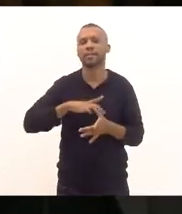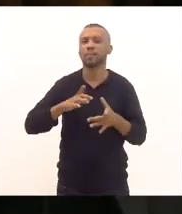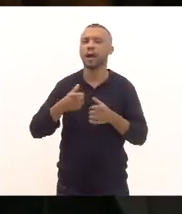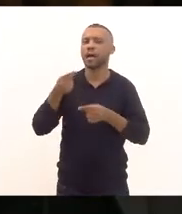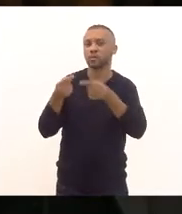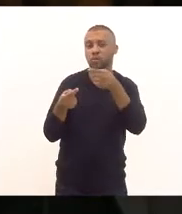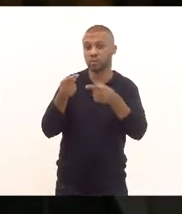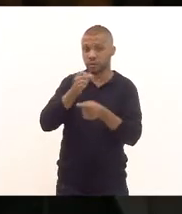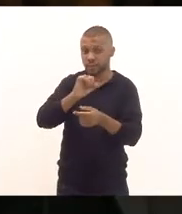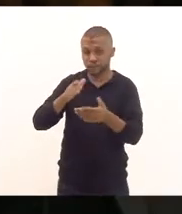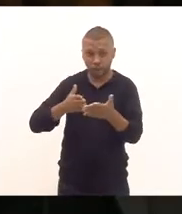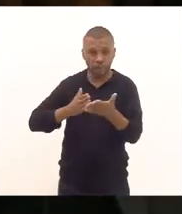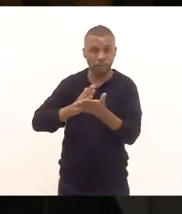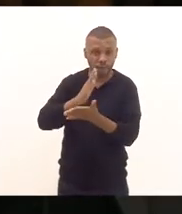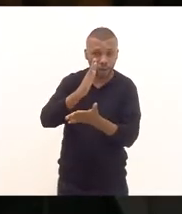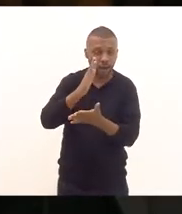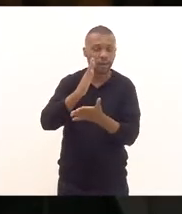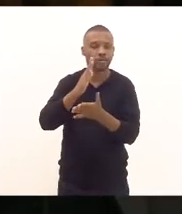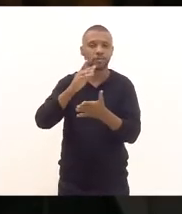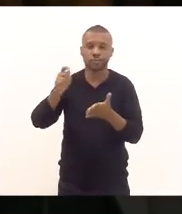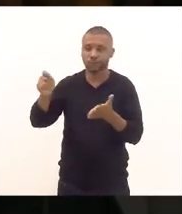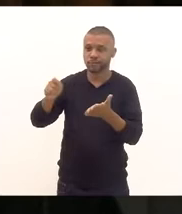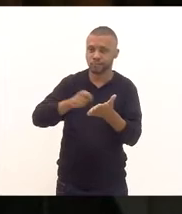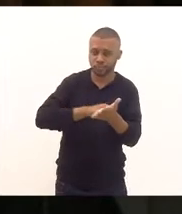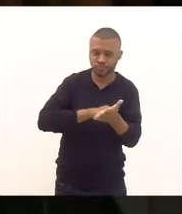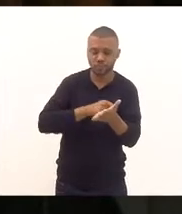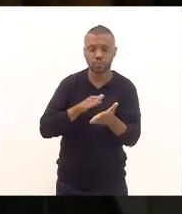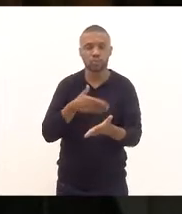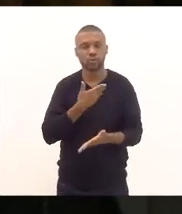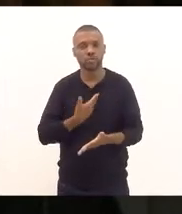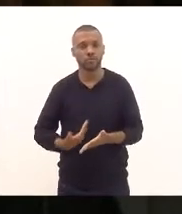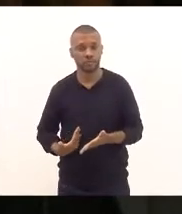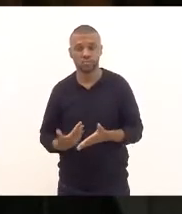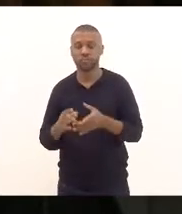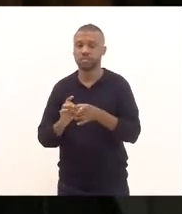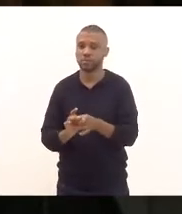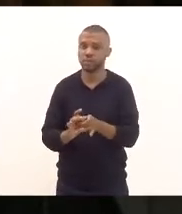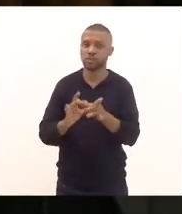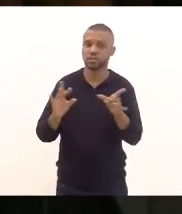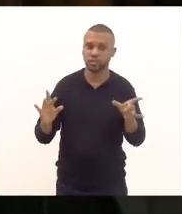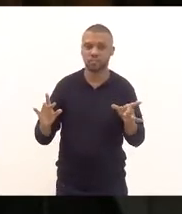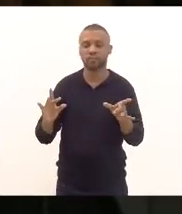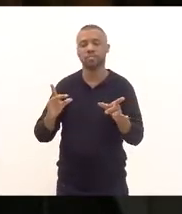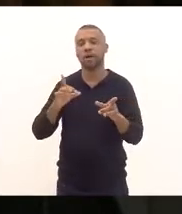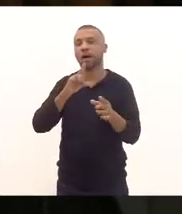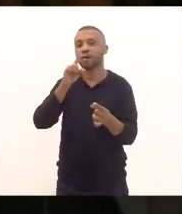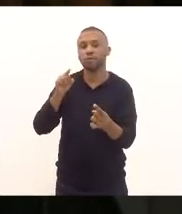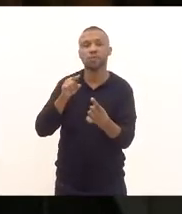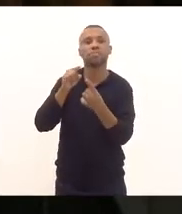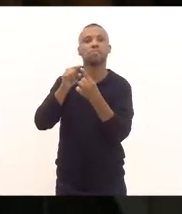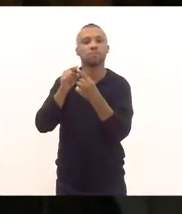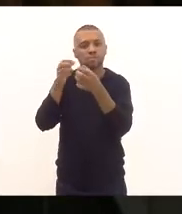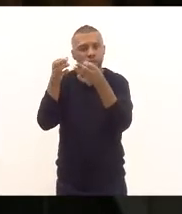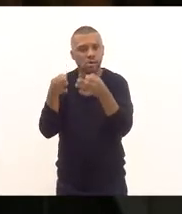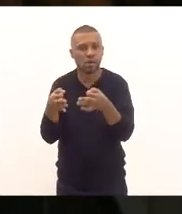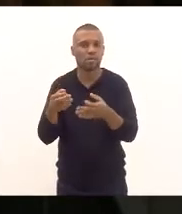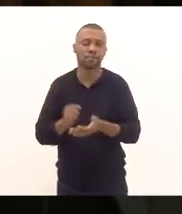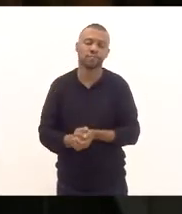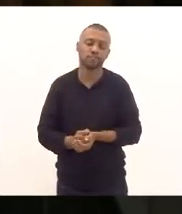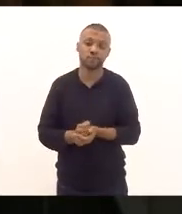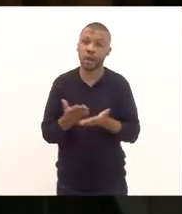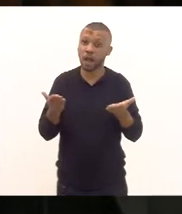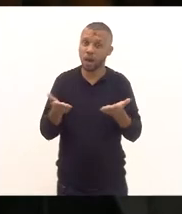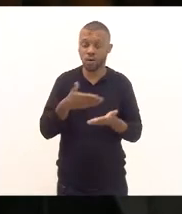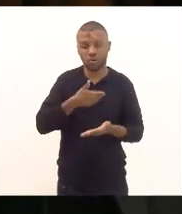projeto for aprovado e for sancionado o Governo está autorizado a ir nesse sentido esse governo